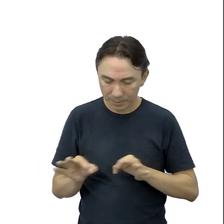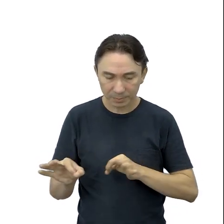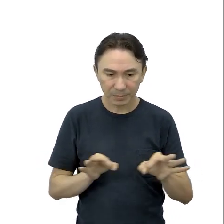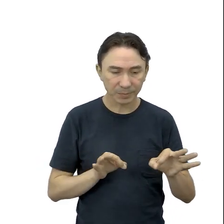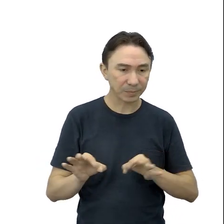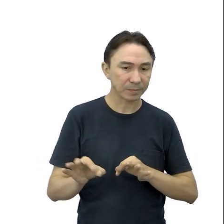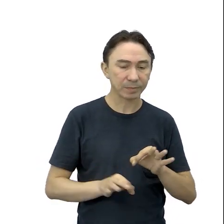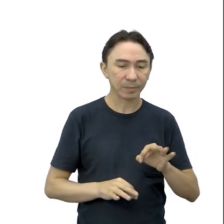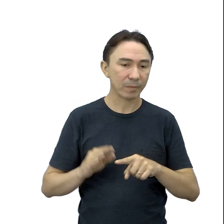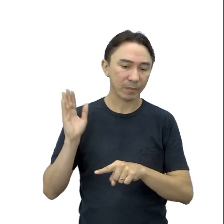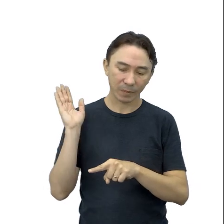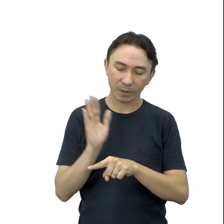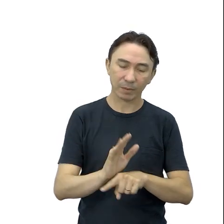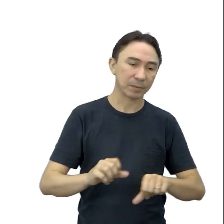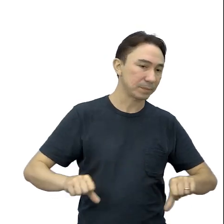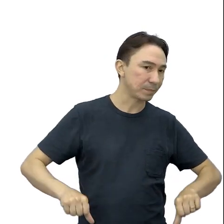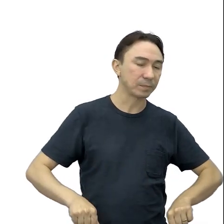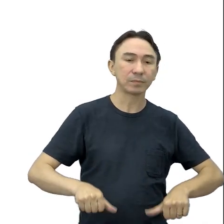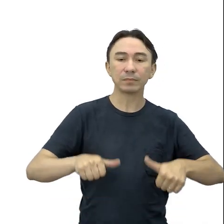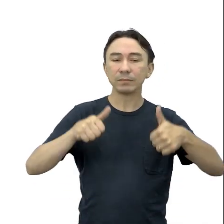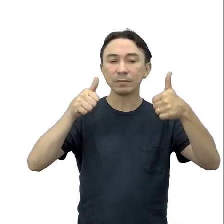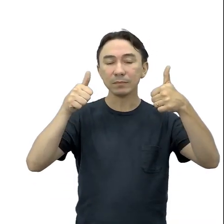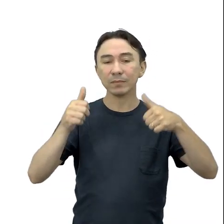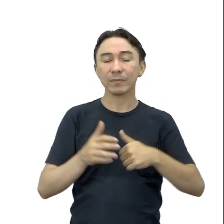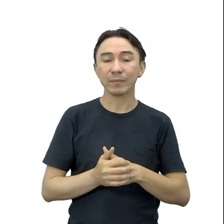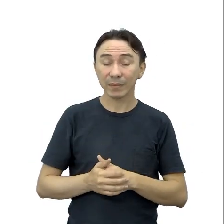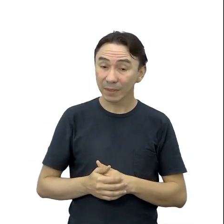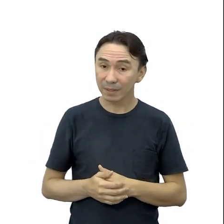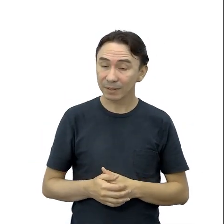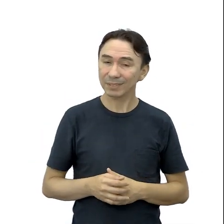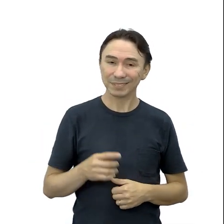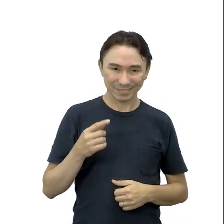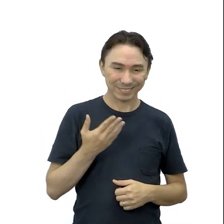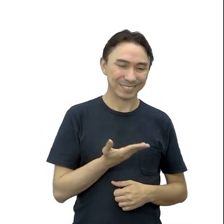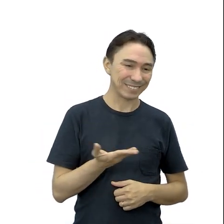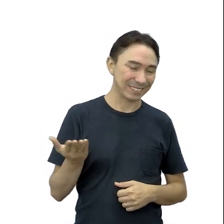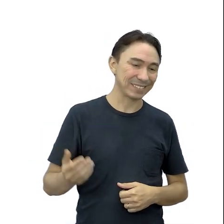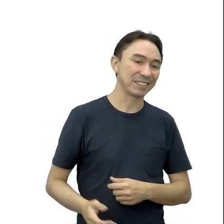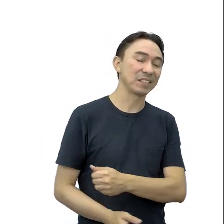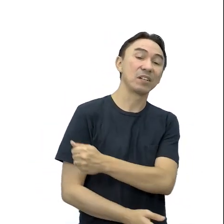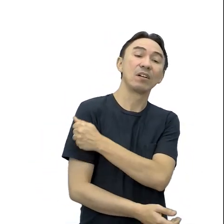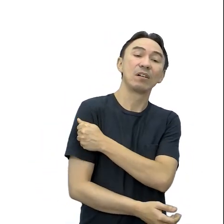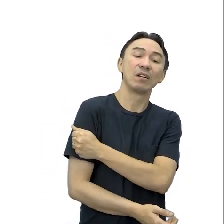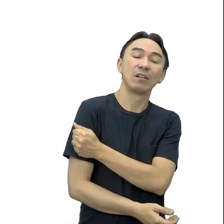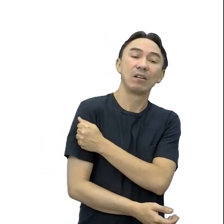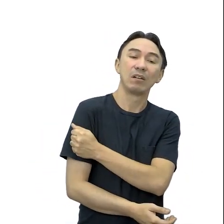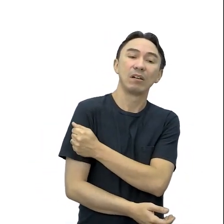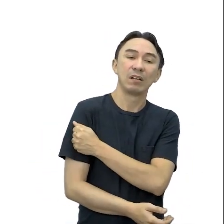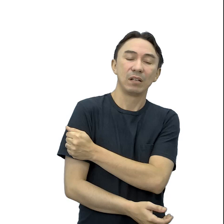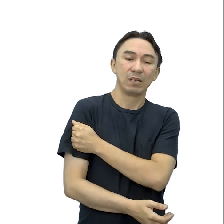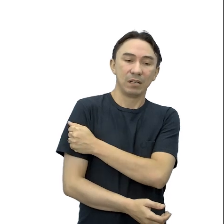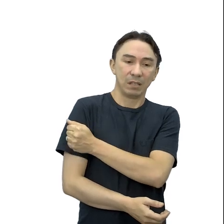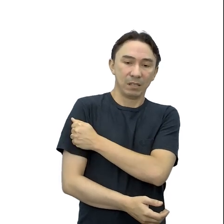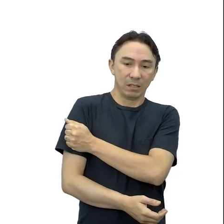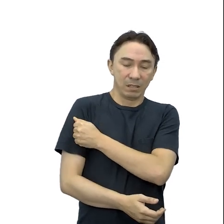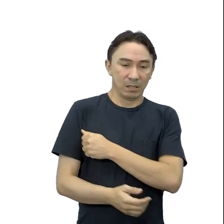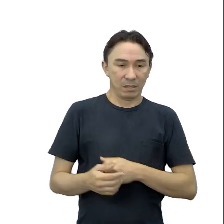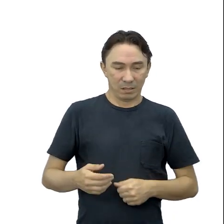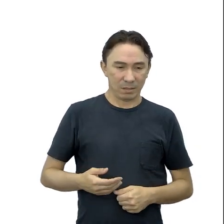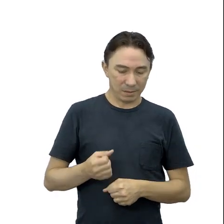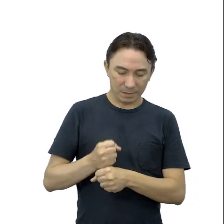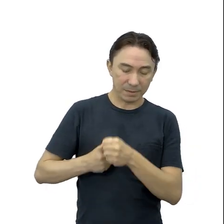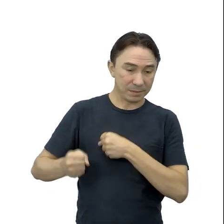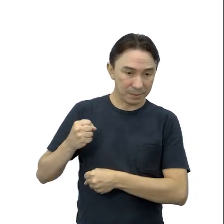né? Então, aqui também me ajuda a olhar os alunos, vocês conseguem olhar isso, né, pelas salas de aula de vocês no ano passado,